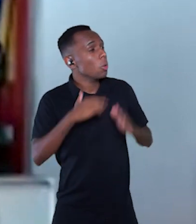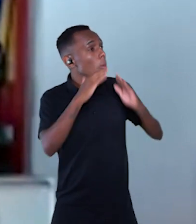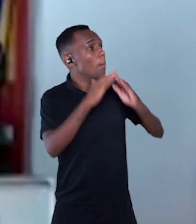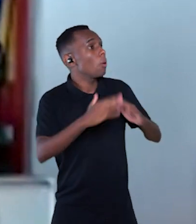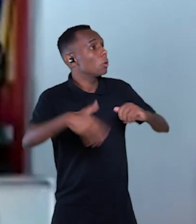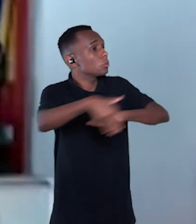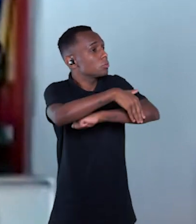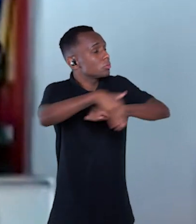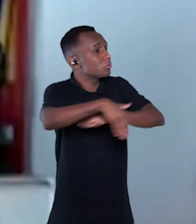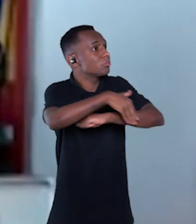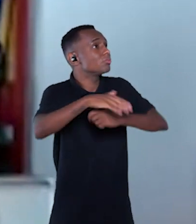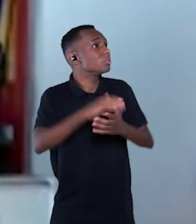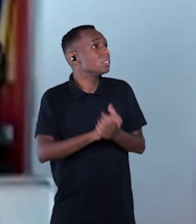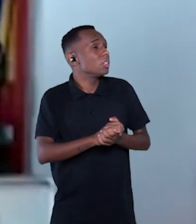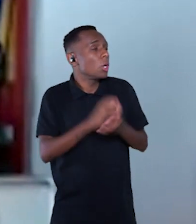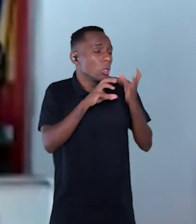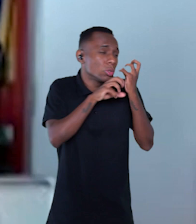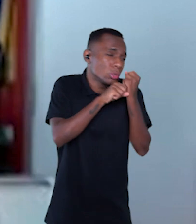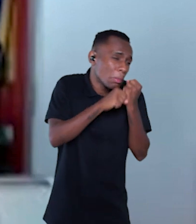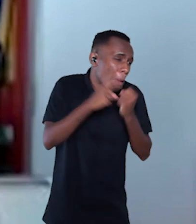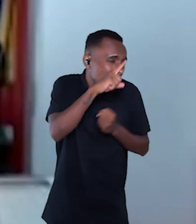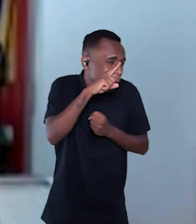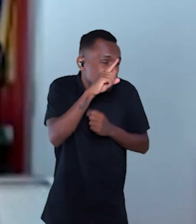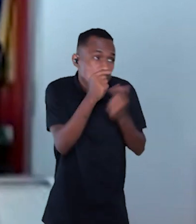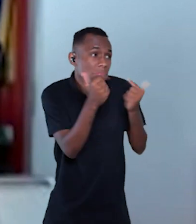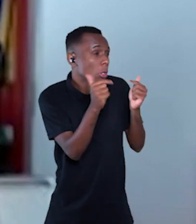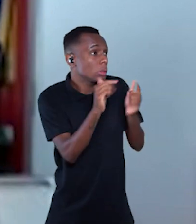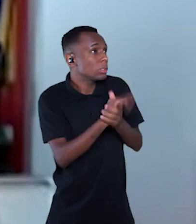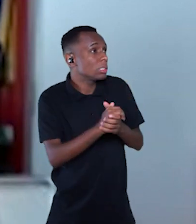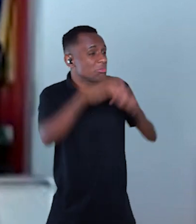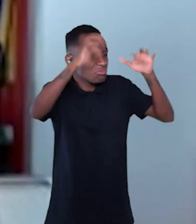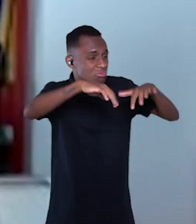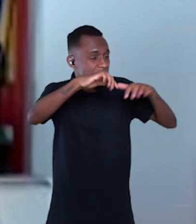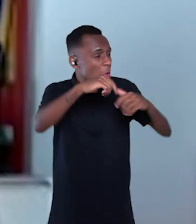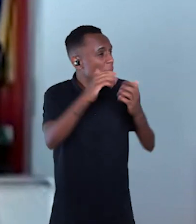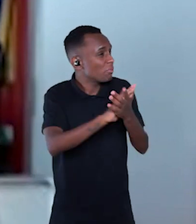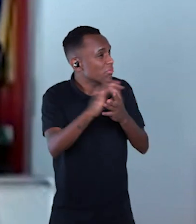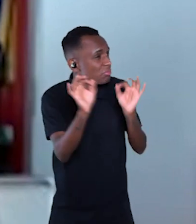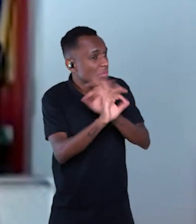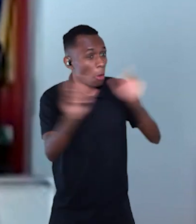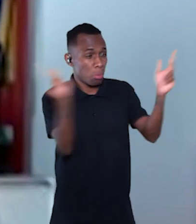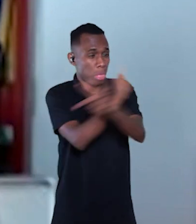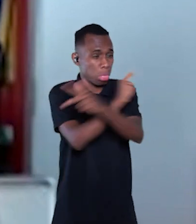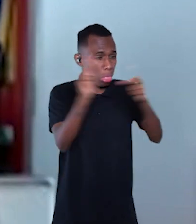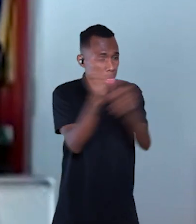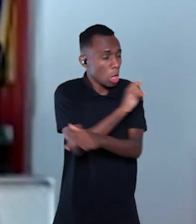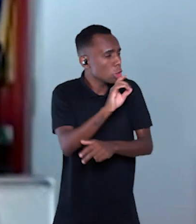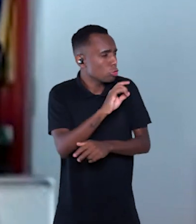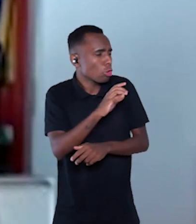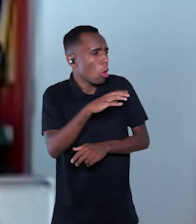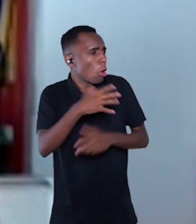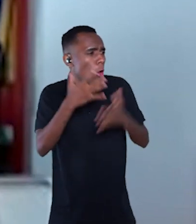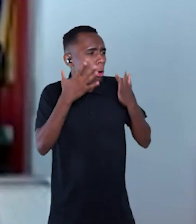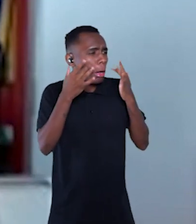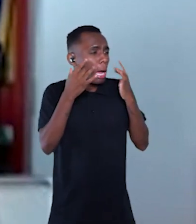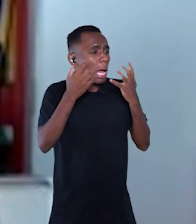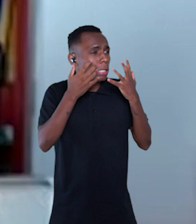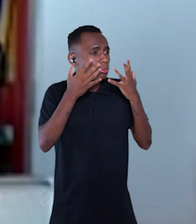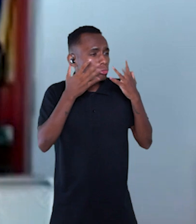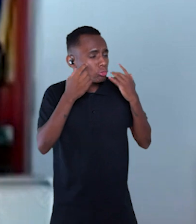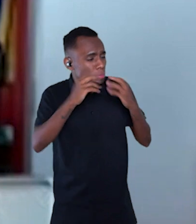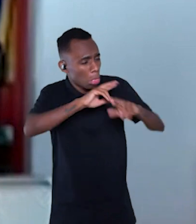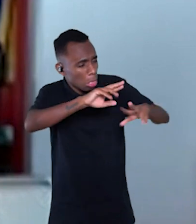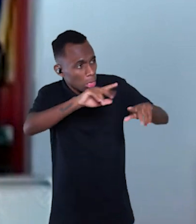doutora, eu moro na rua, mas lá onde eu durmo não tem perigo não. Lá não chove, nem venta, só tem muito gato,